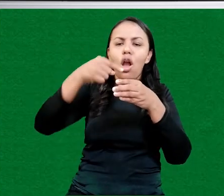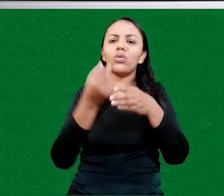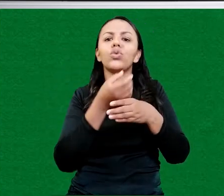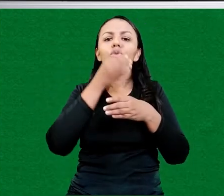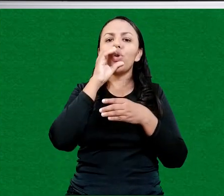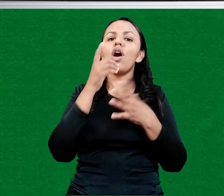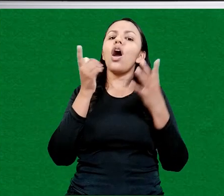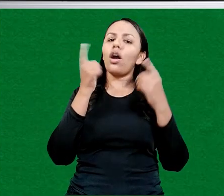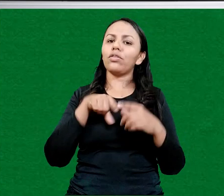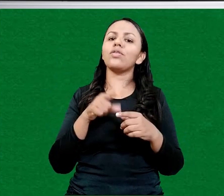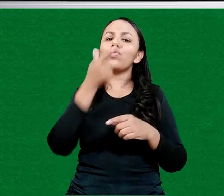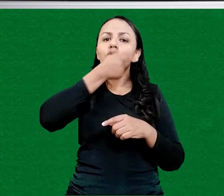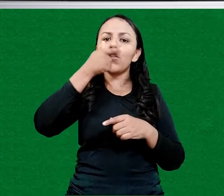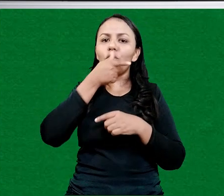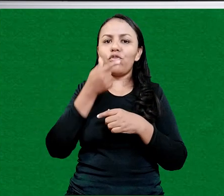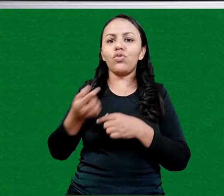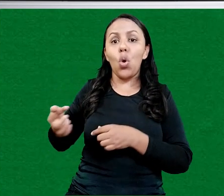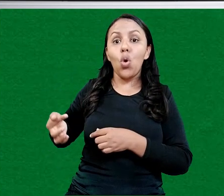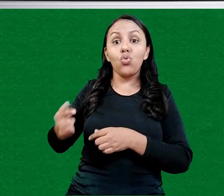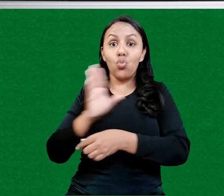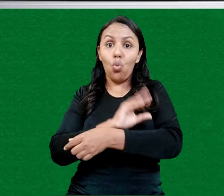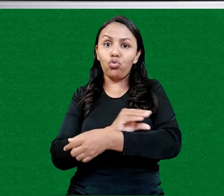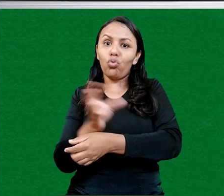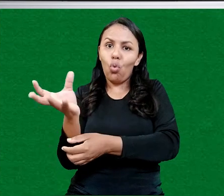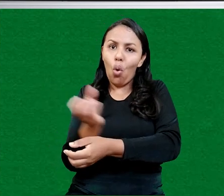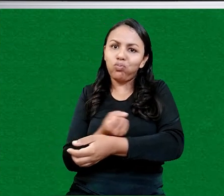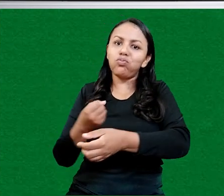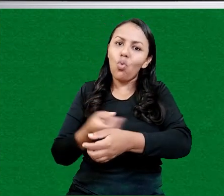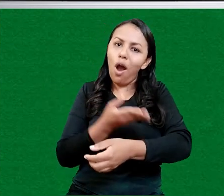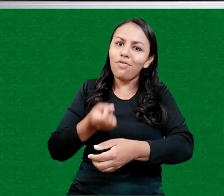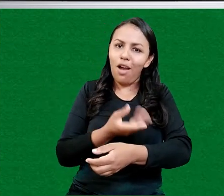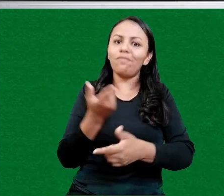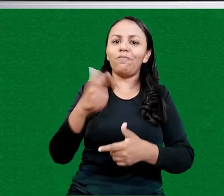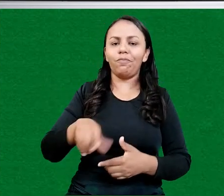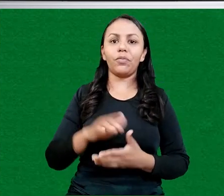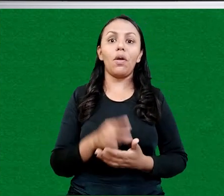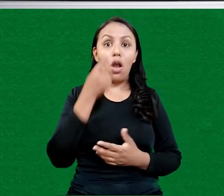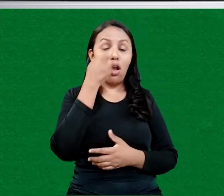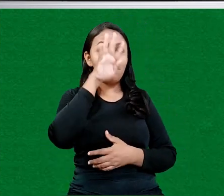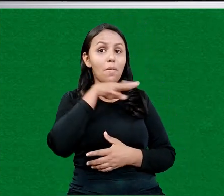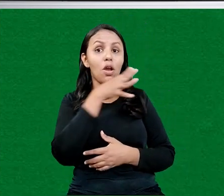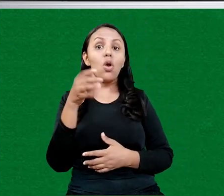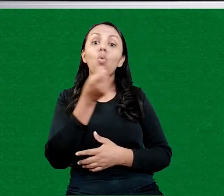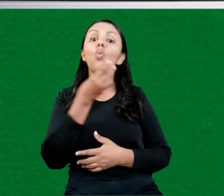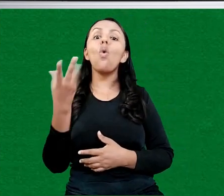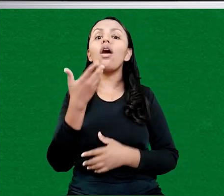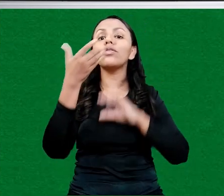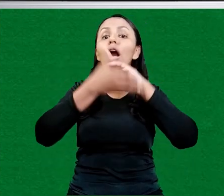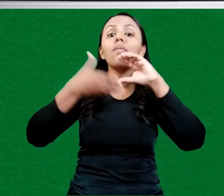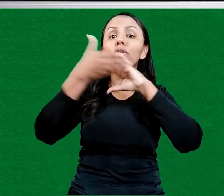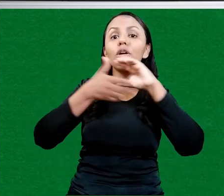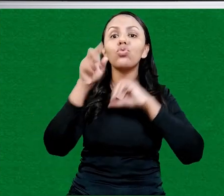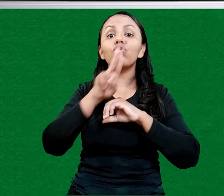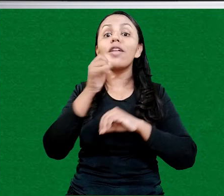de recuperação do glicogênio muscular. Aqui é uma tabela de orientação da quantidade de carboidrato que você deve utilizar,